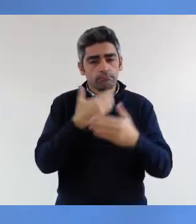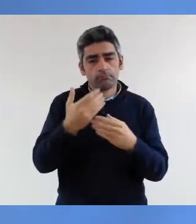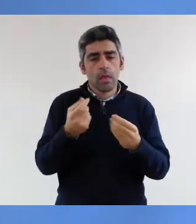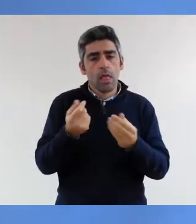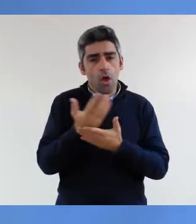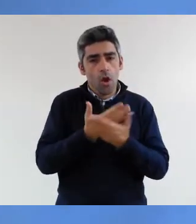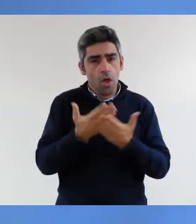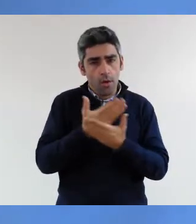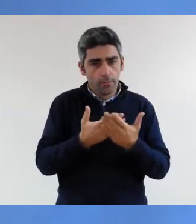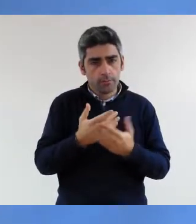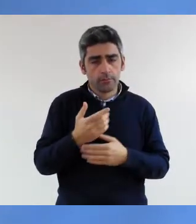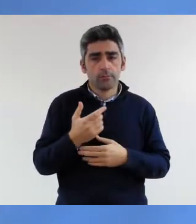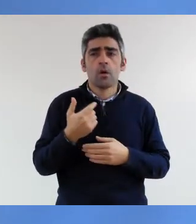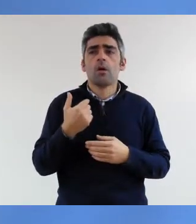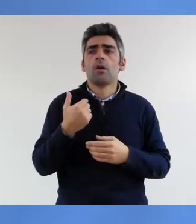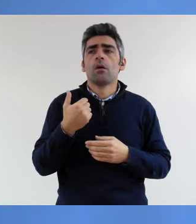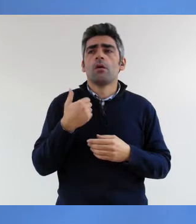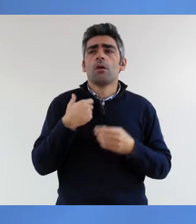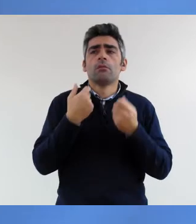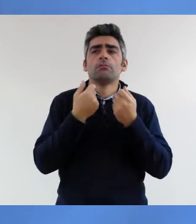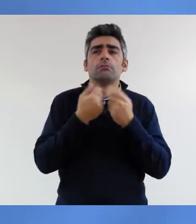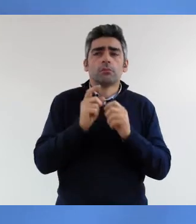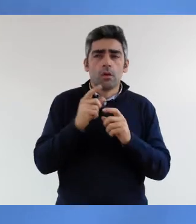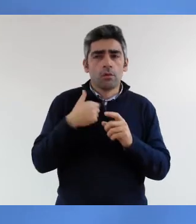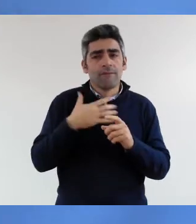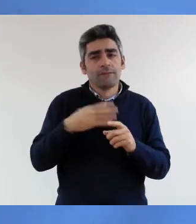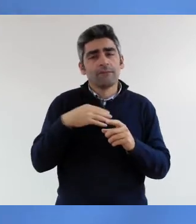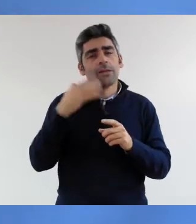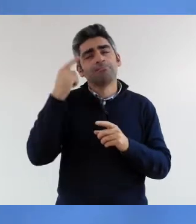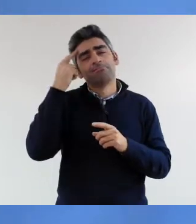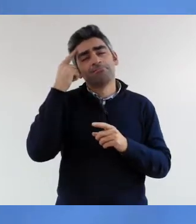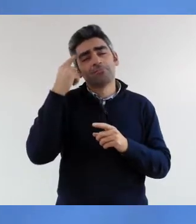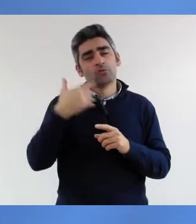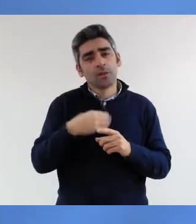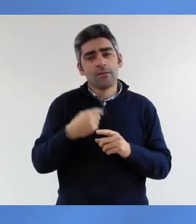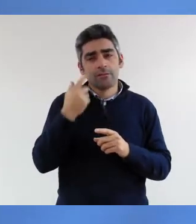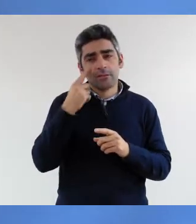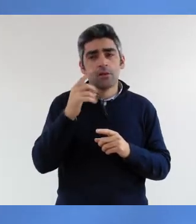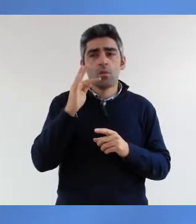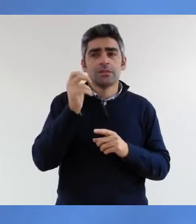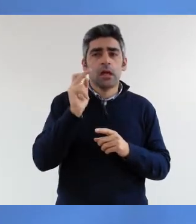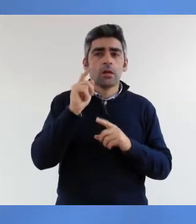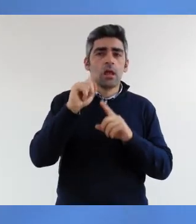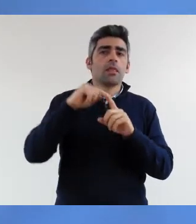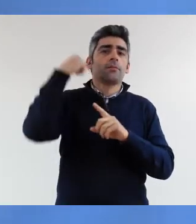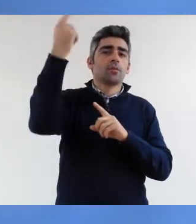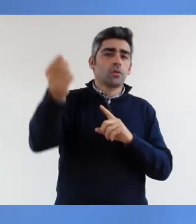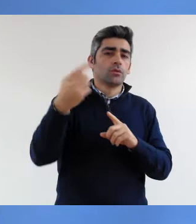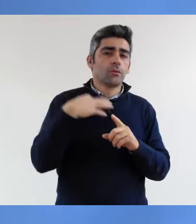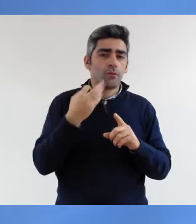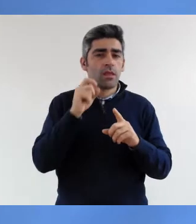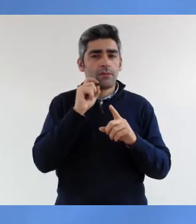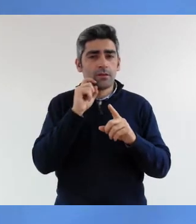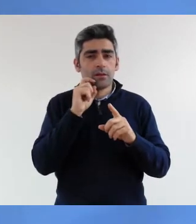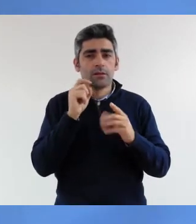clara operacionalidade econômica não escondo acho que seria um prazer intelectual ver esse passo da água